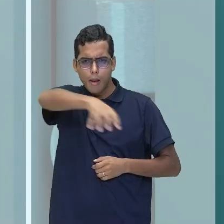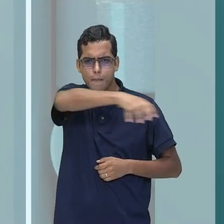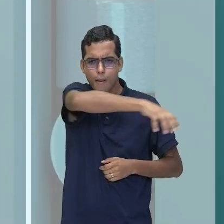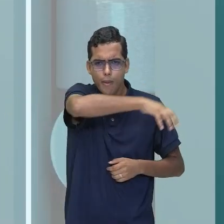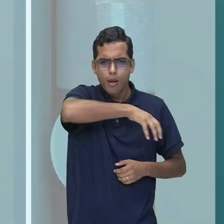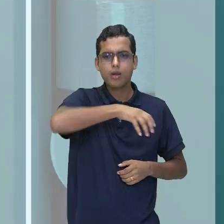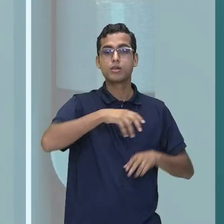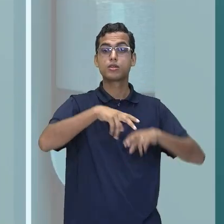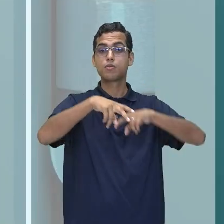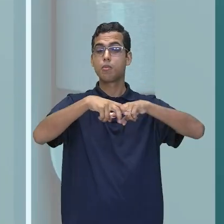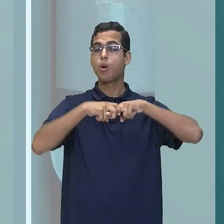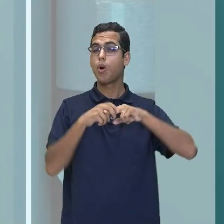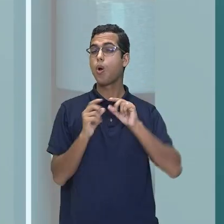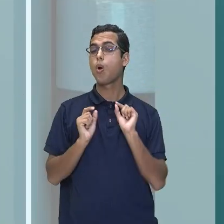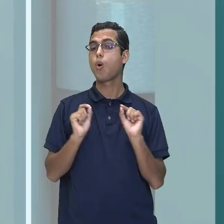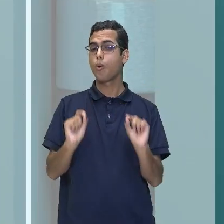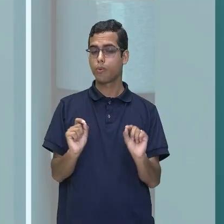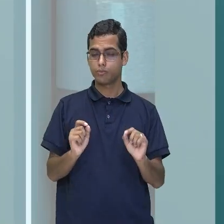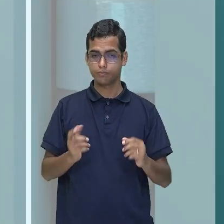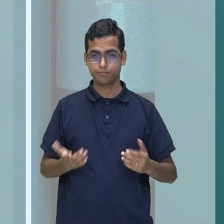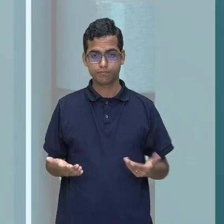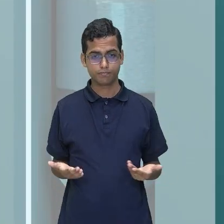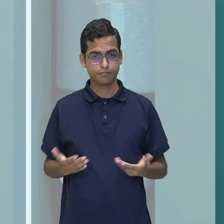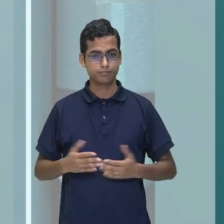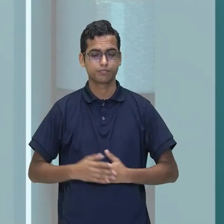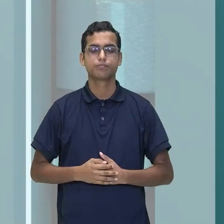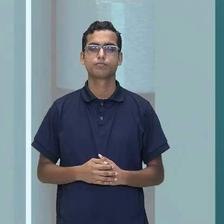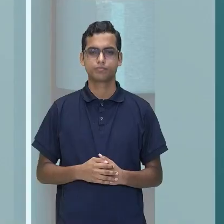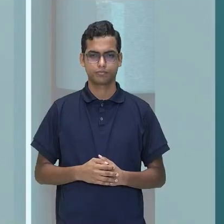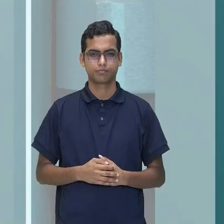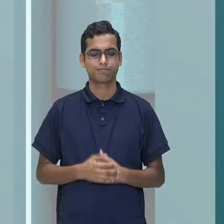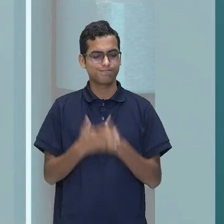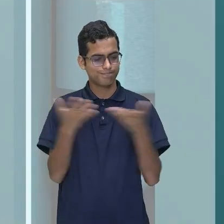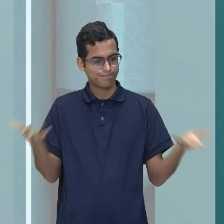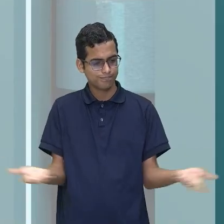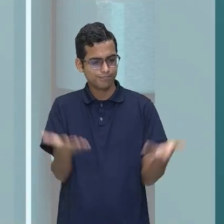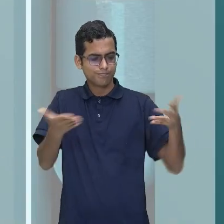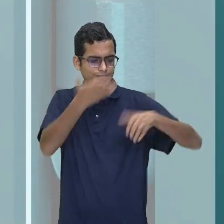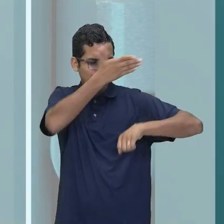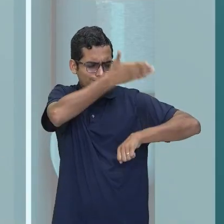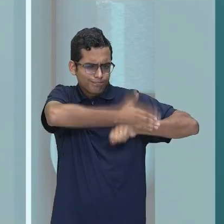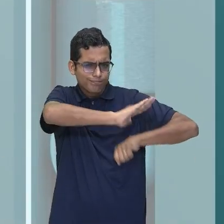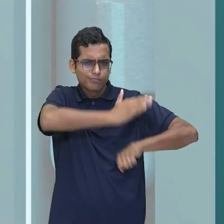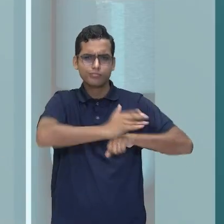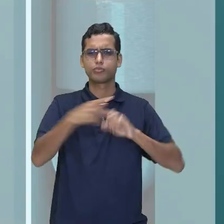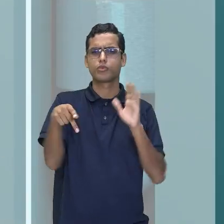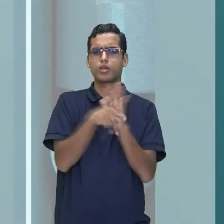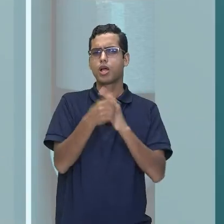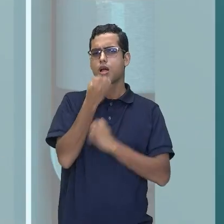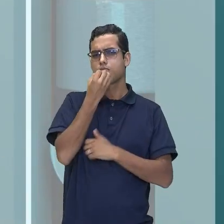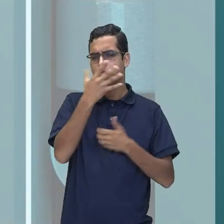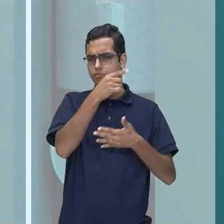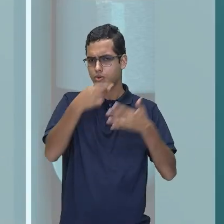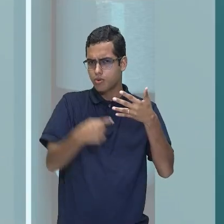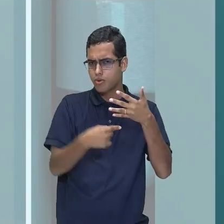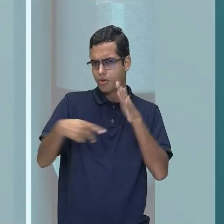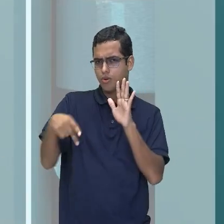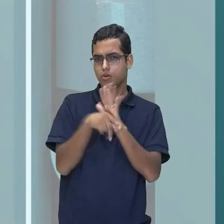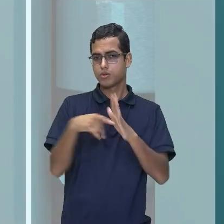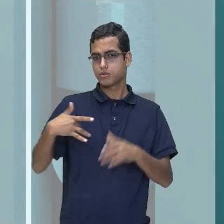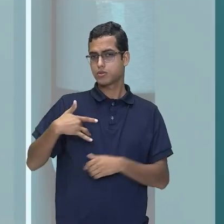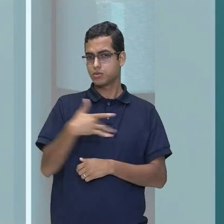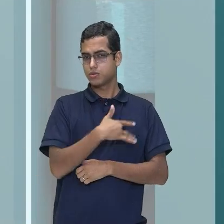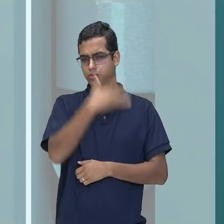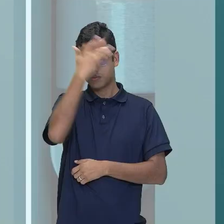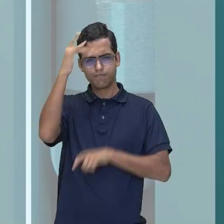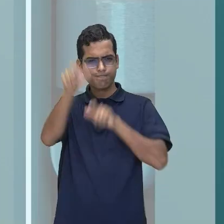trazem um elemento de prática de atividade física que podem trazer benefícios para a saúde das